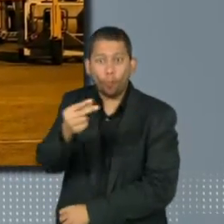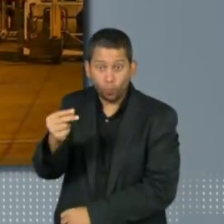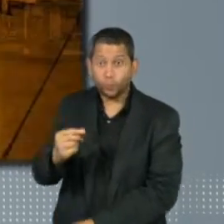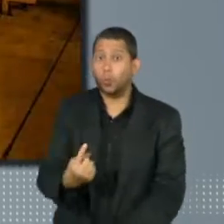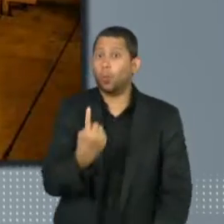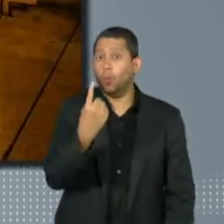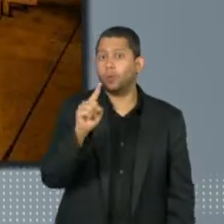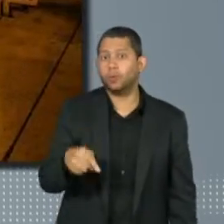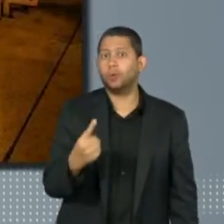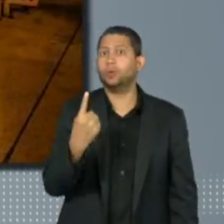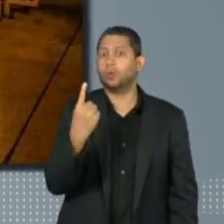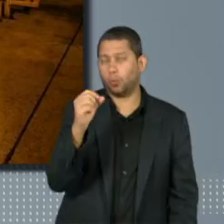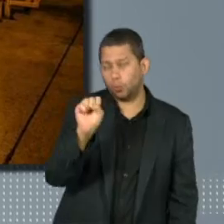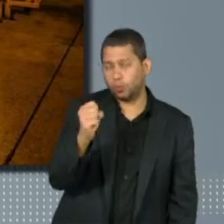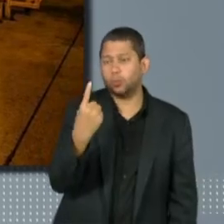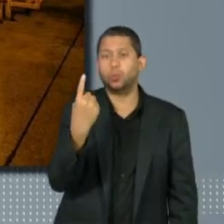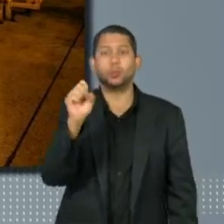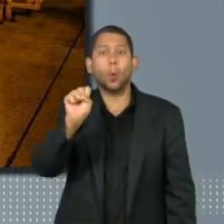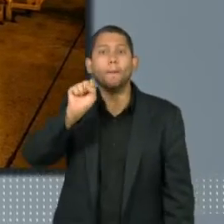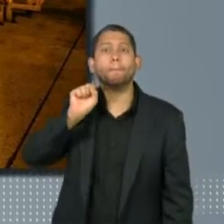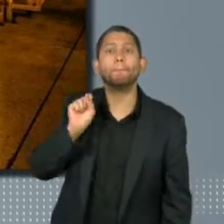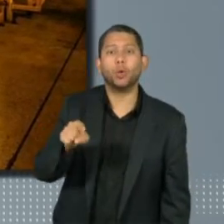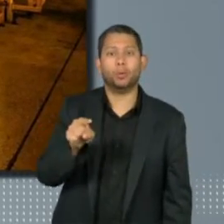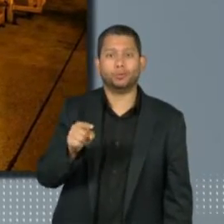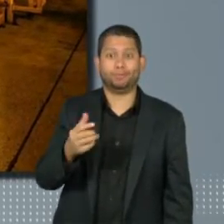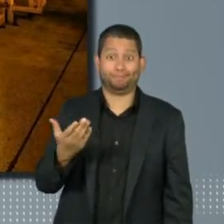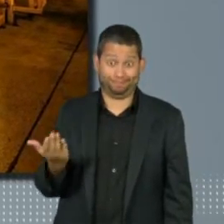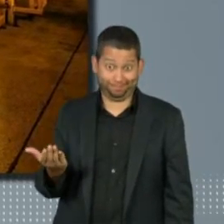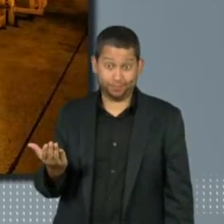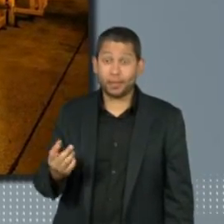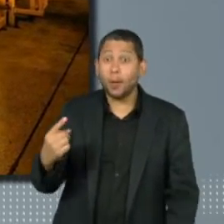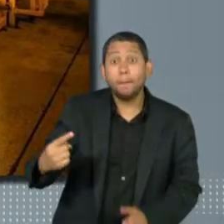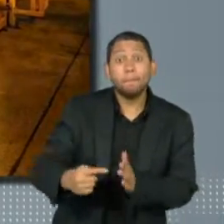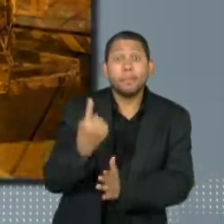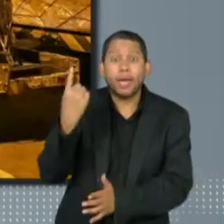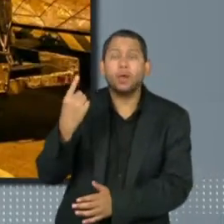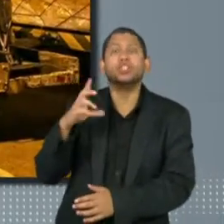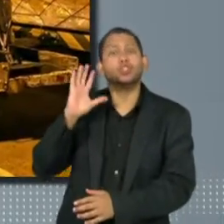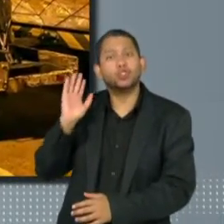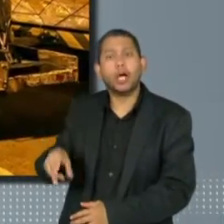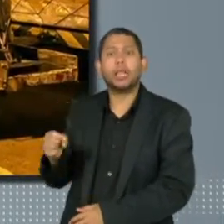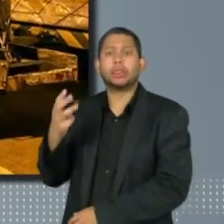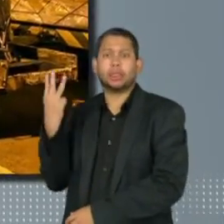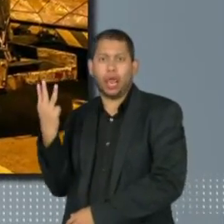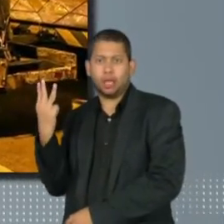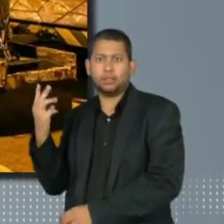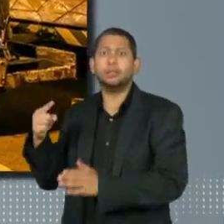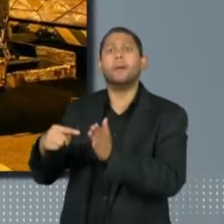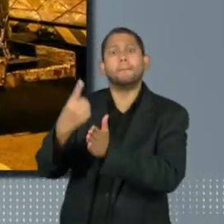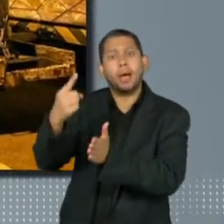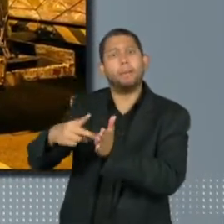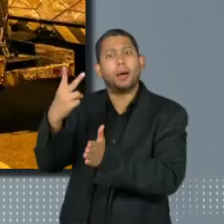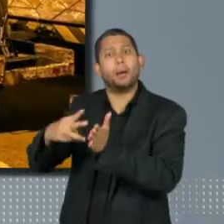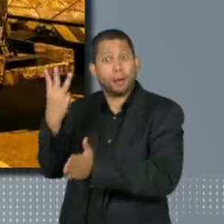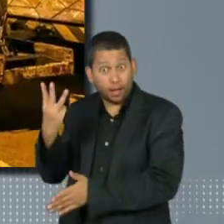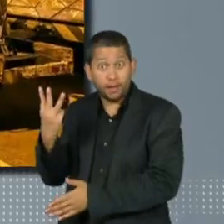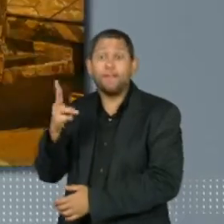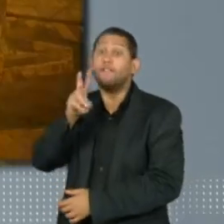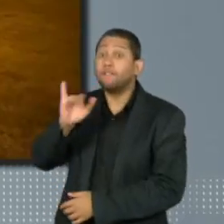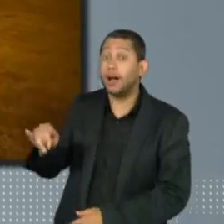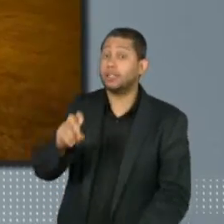1.818.000 doses de vacinas pediátricas. Foi o primeiro de 3 lotes programados para este mês, com total